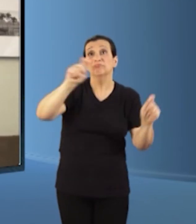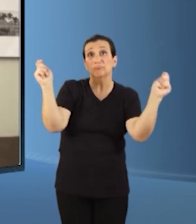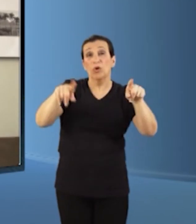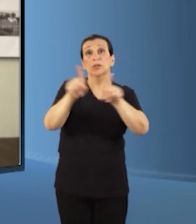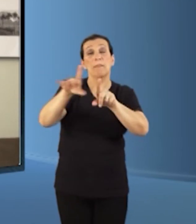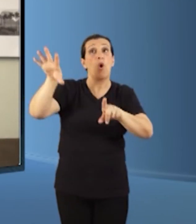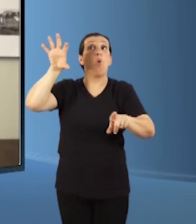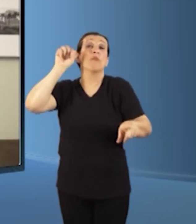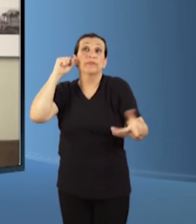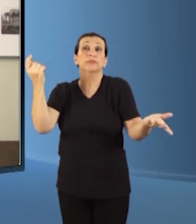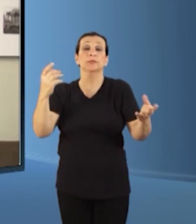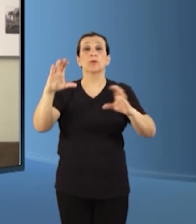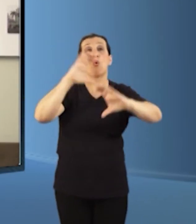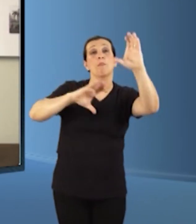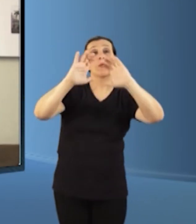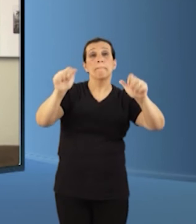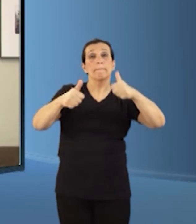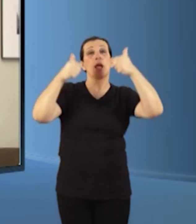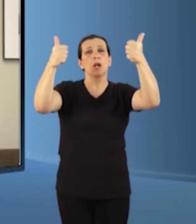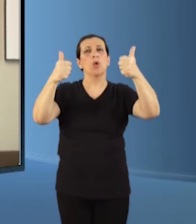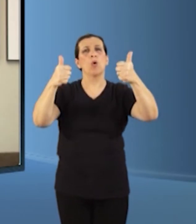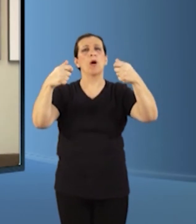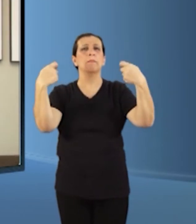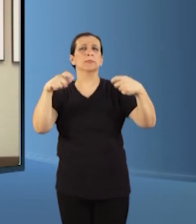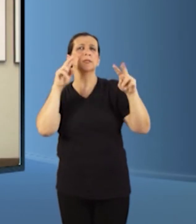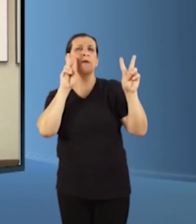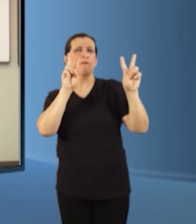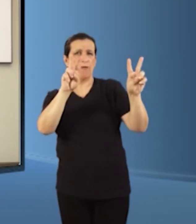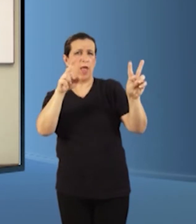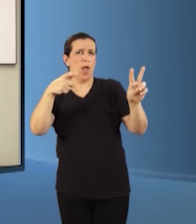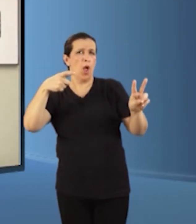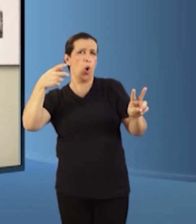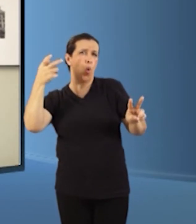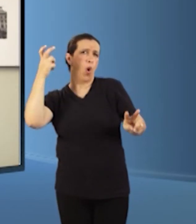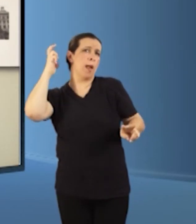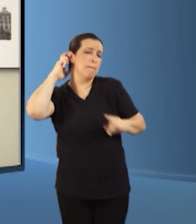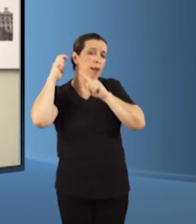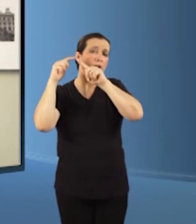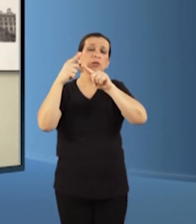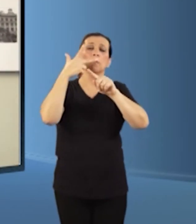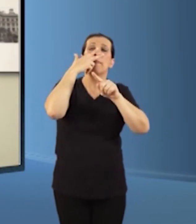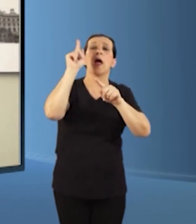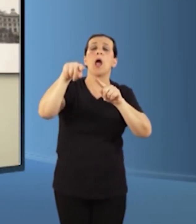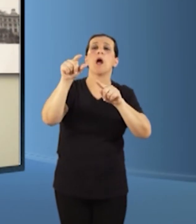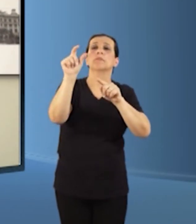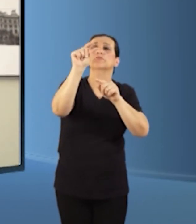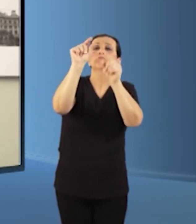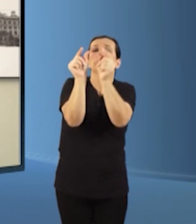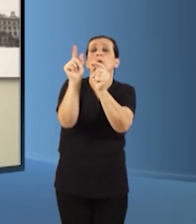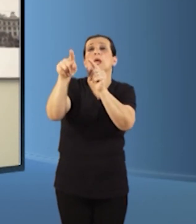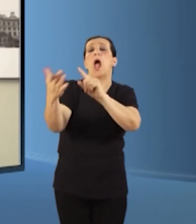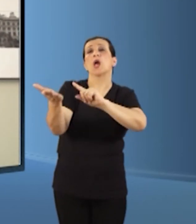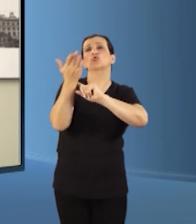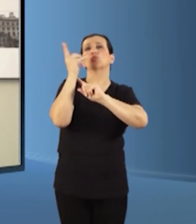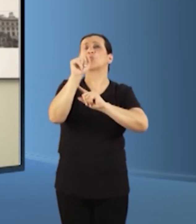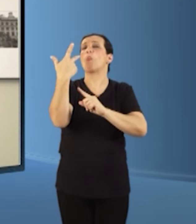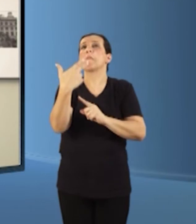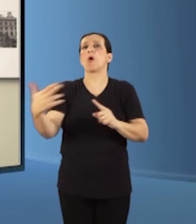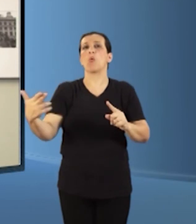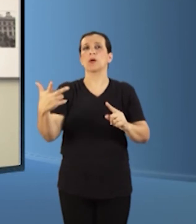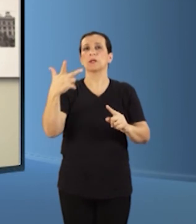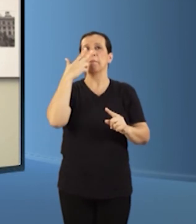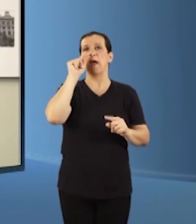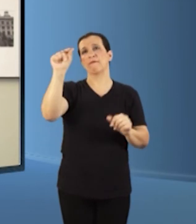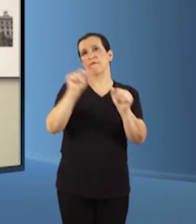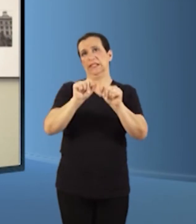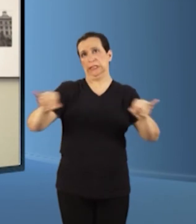ouvir, né, se comunicar melhor. Tem que ver o implante como um aparelho que nos ajuda. E não uma